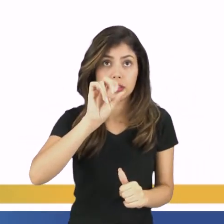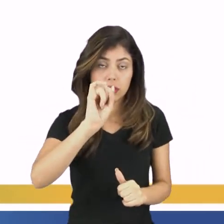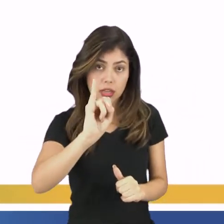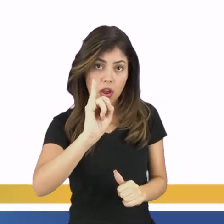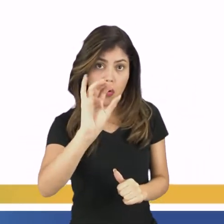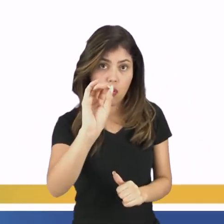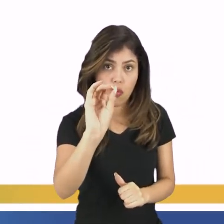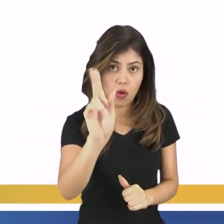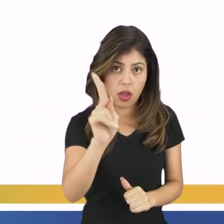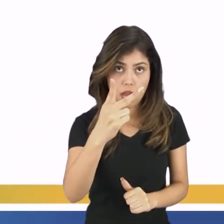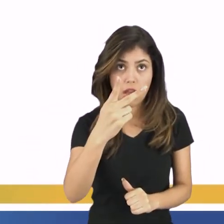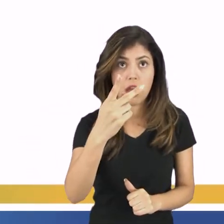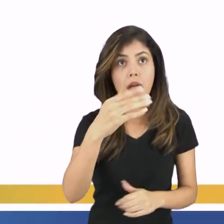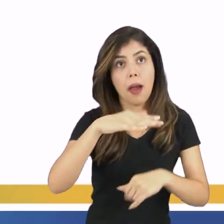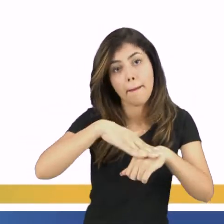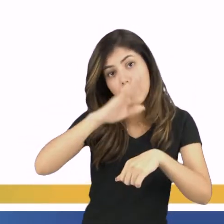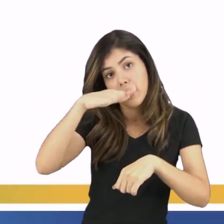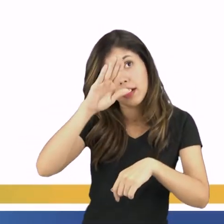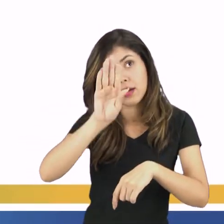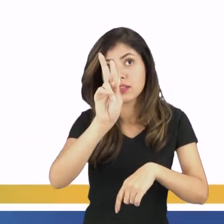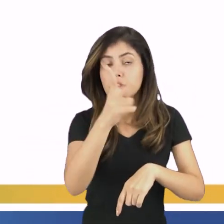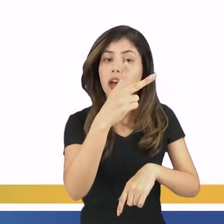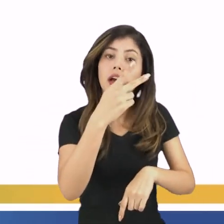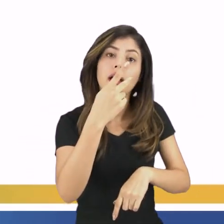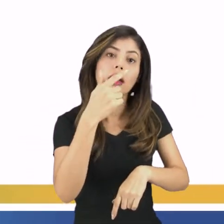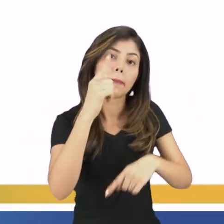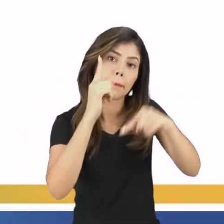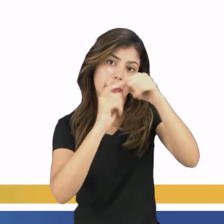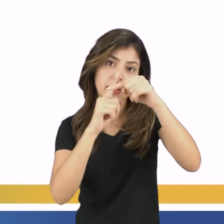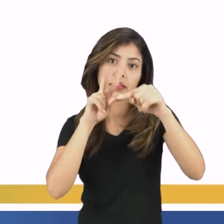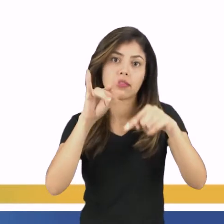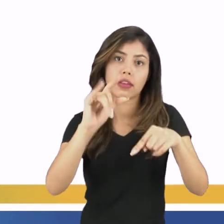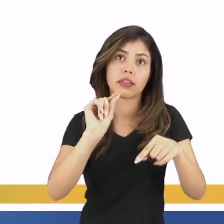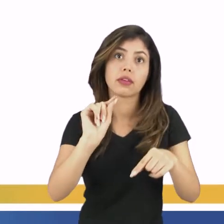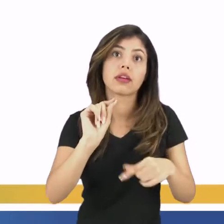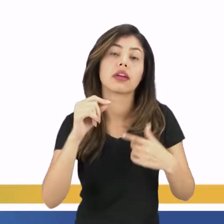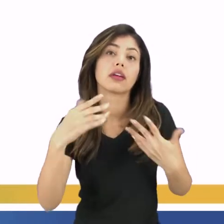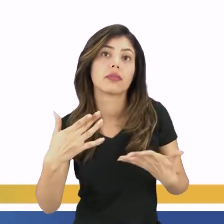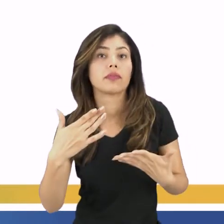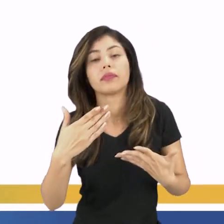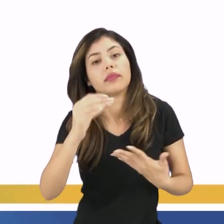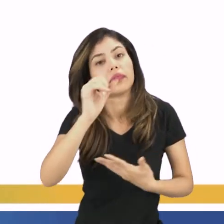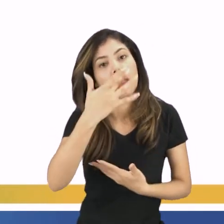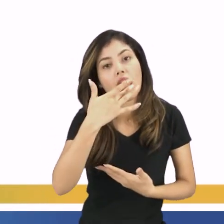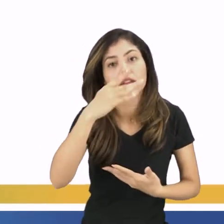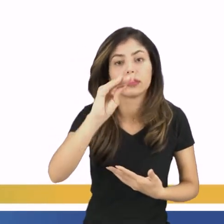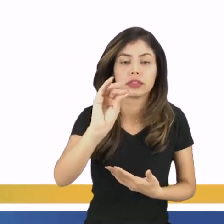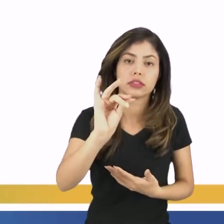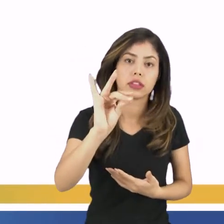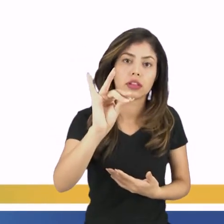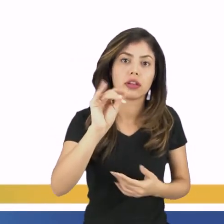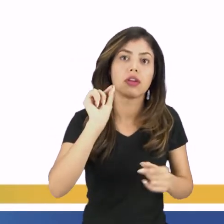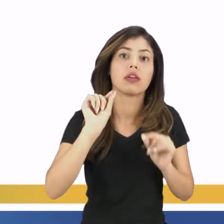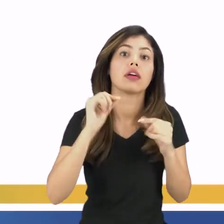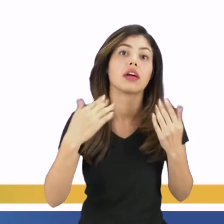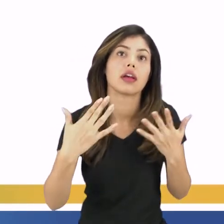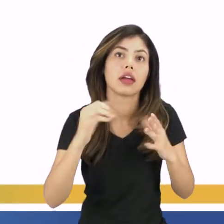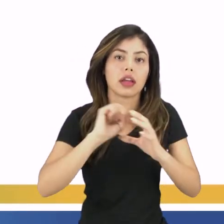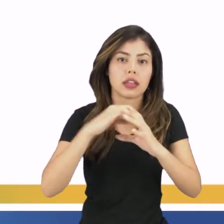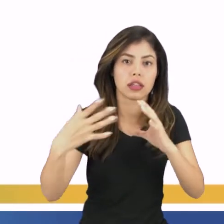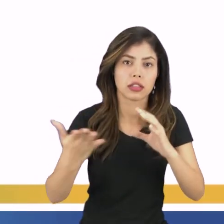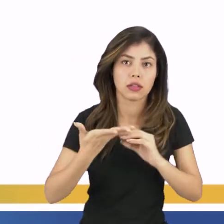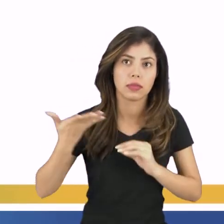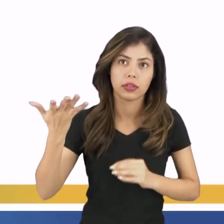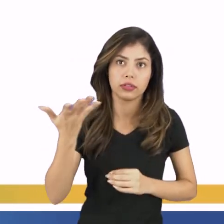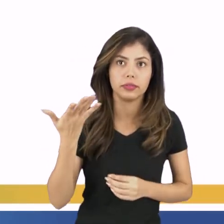OH- superior à quantidade de H+, a gente teria a formação de um sal com características